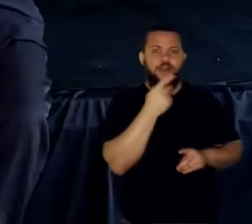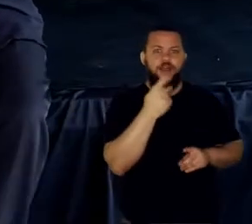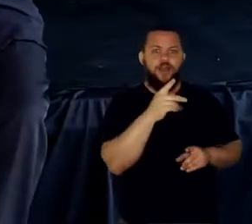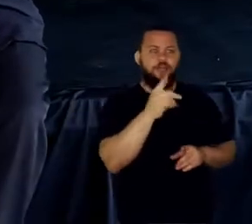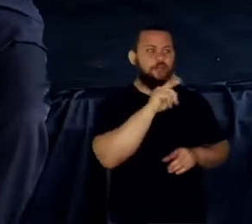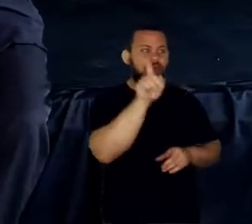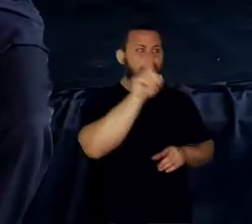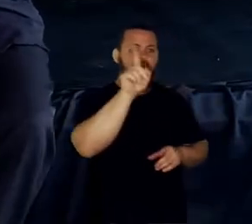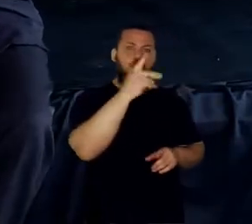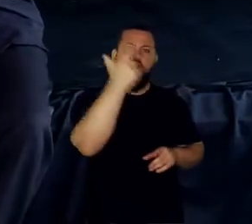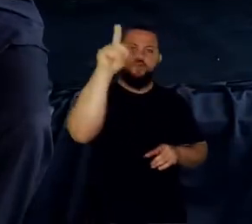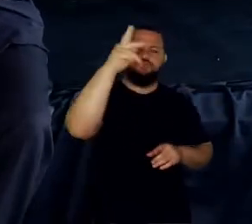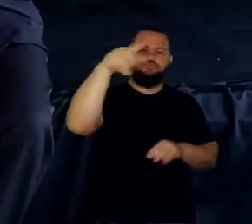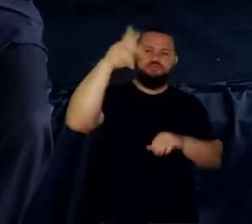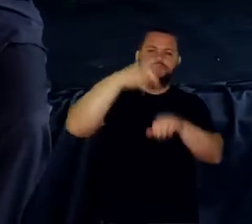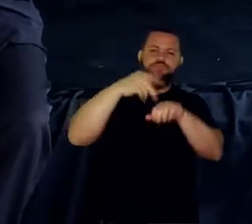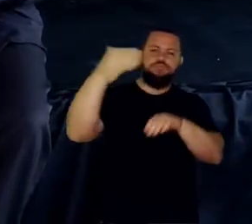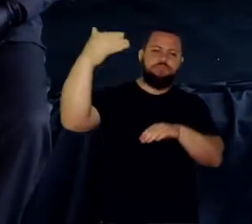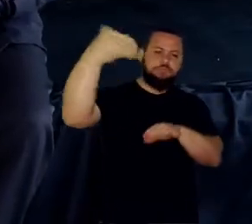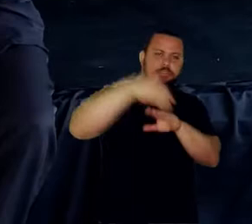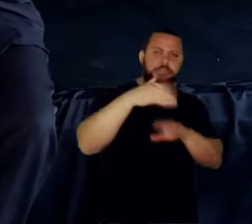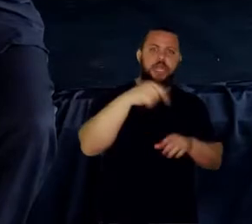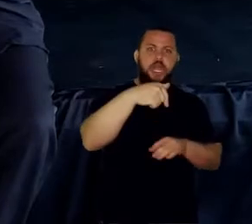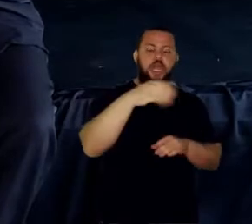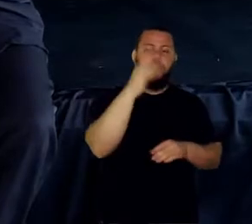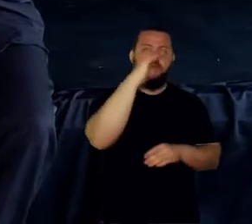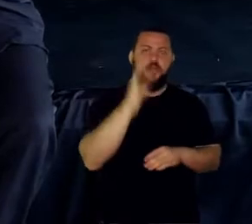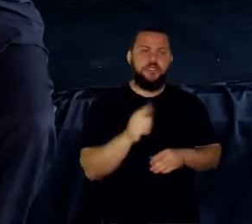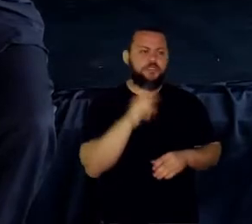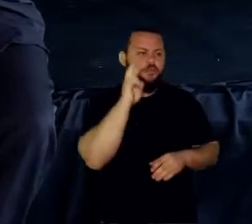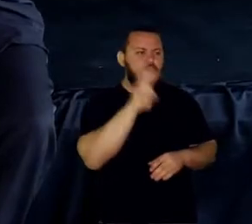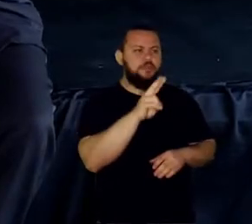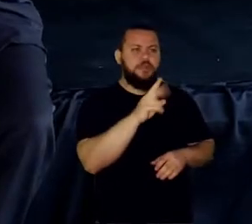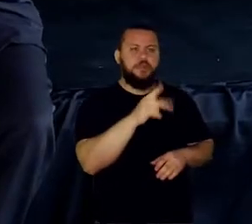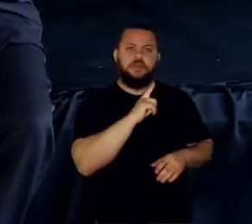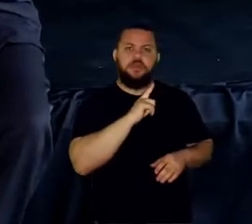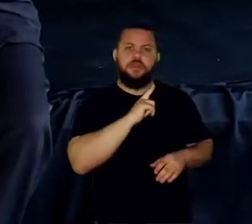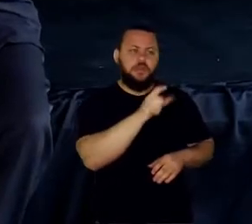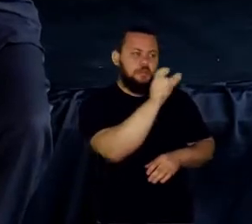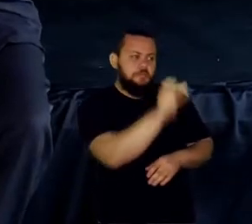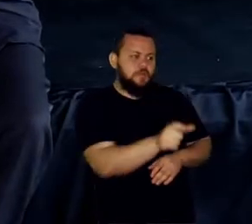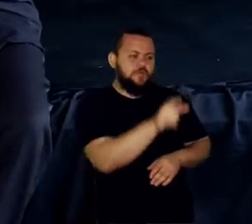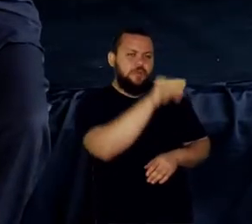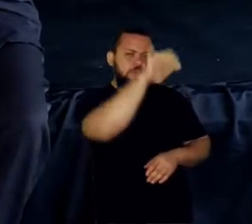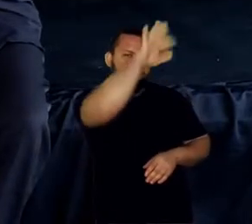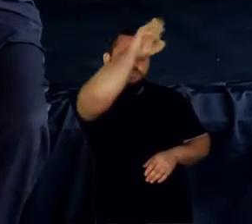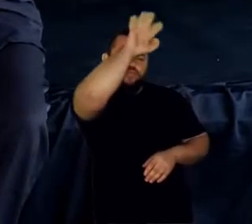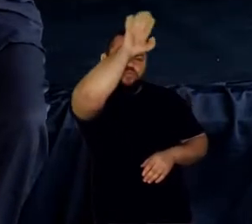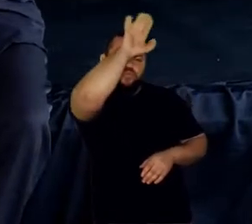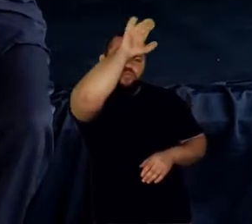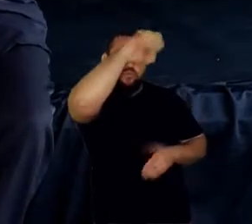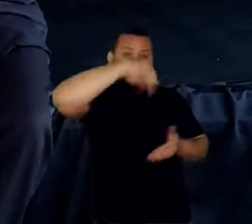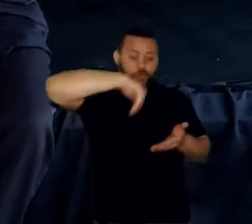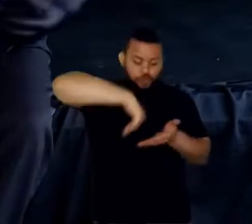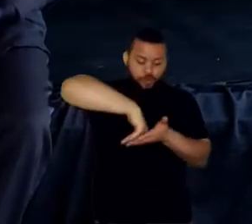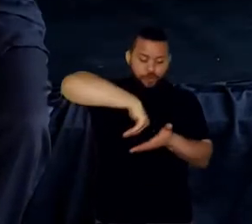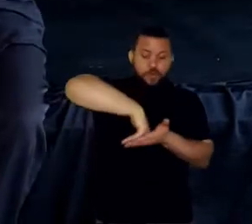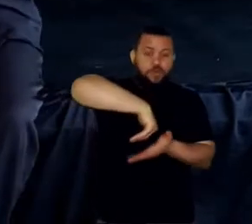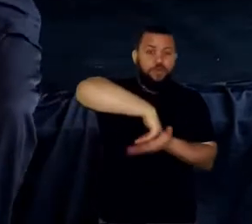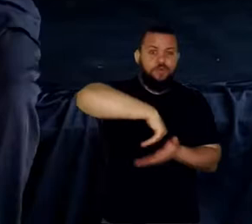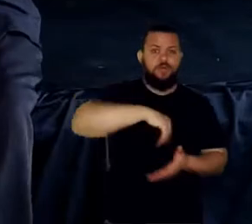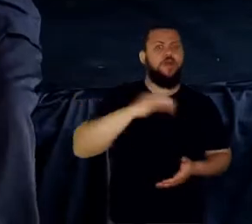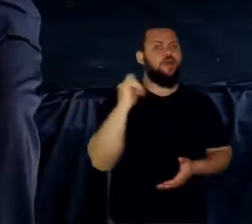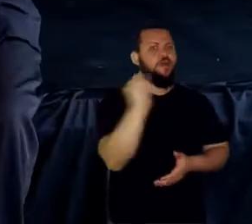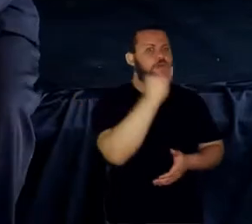falar desse personagem com fogo no cabelo. Uhum. Então, eu acho que é muito importante também, além de toda essa